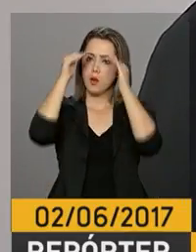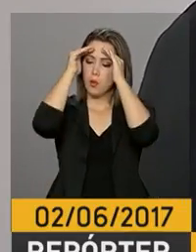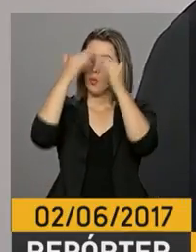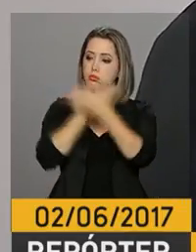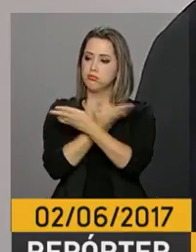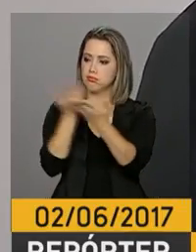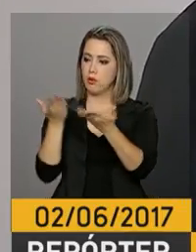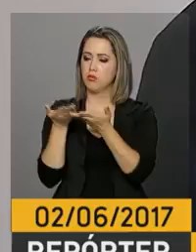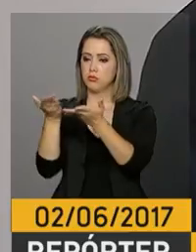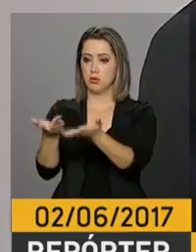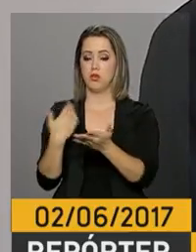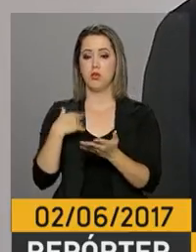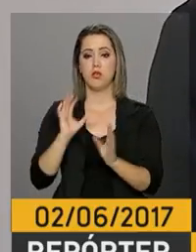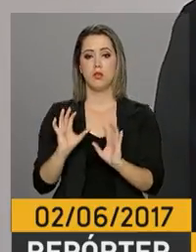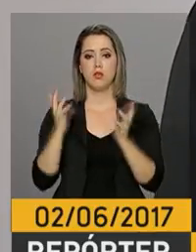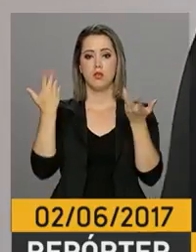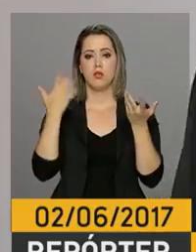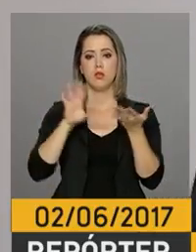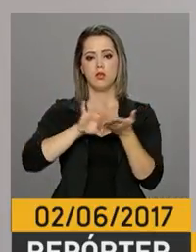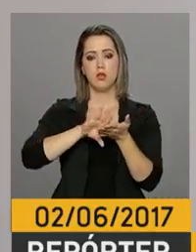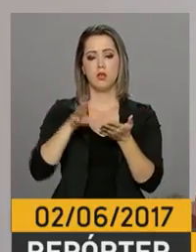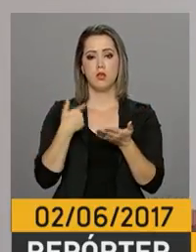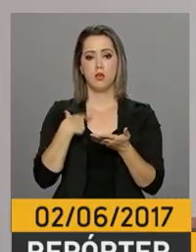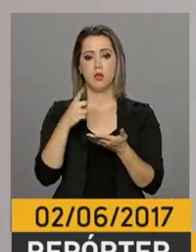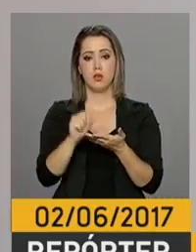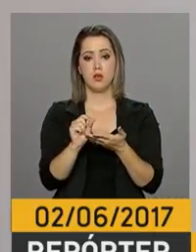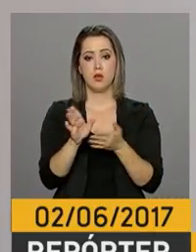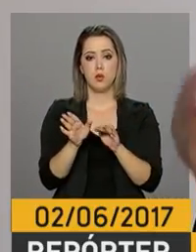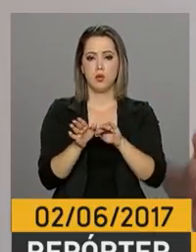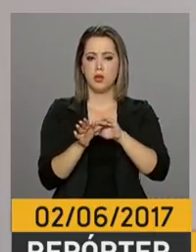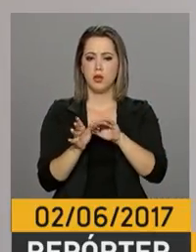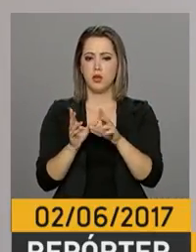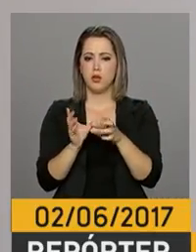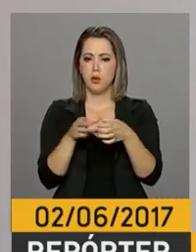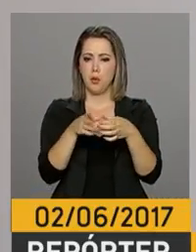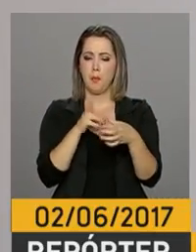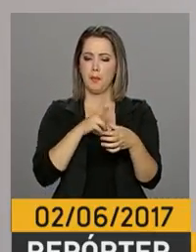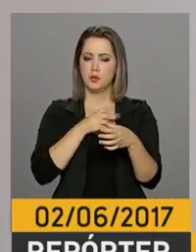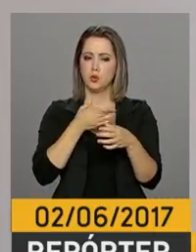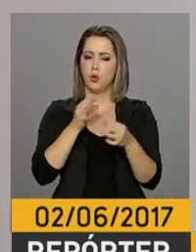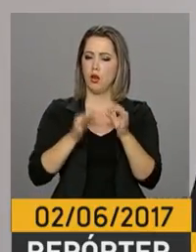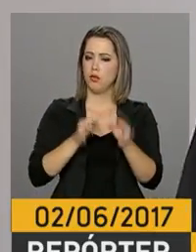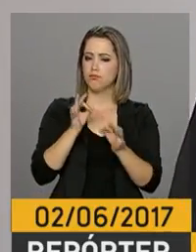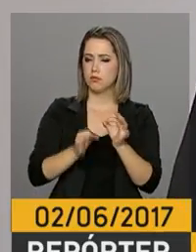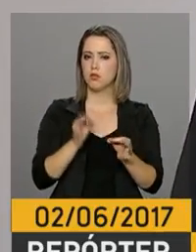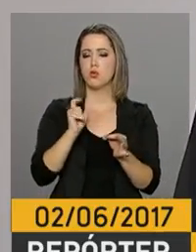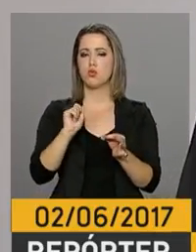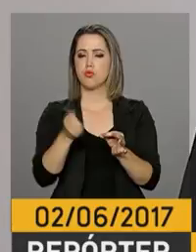hoje eu estou há muito tempo